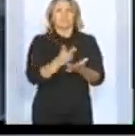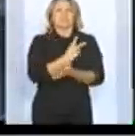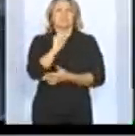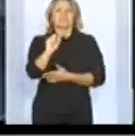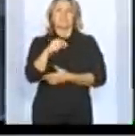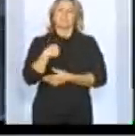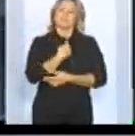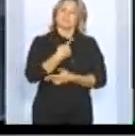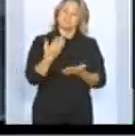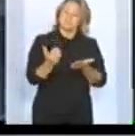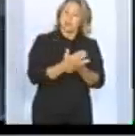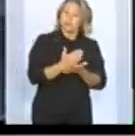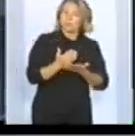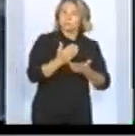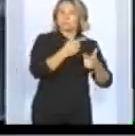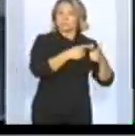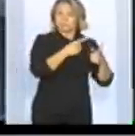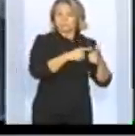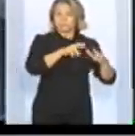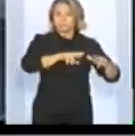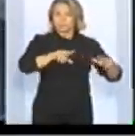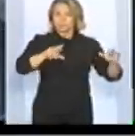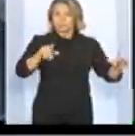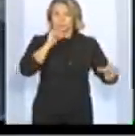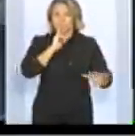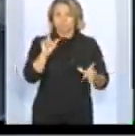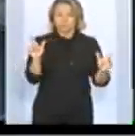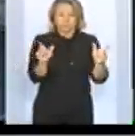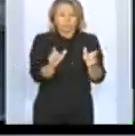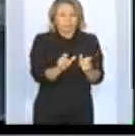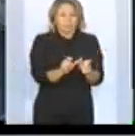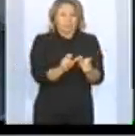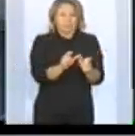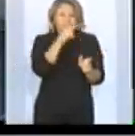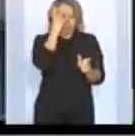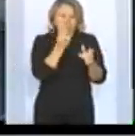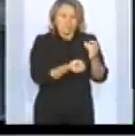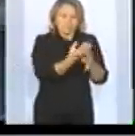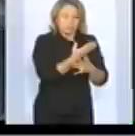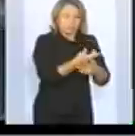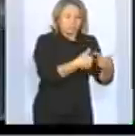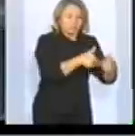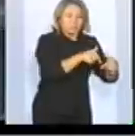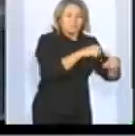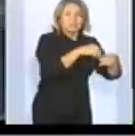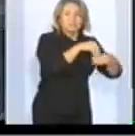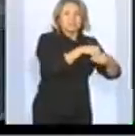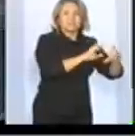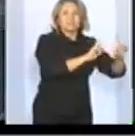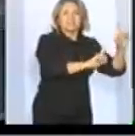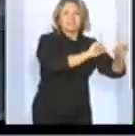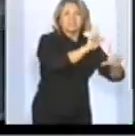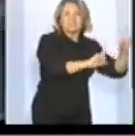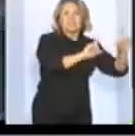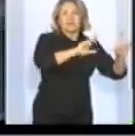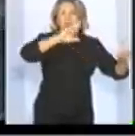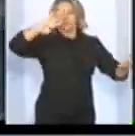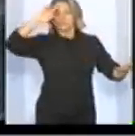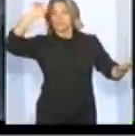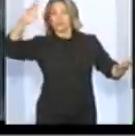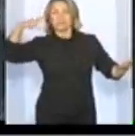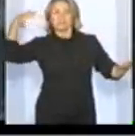temos algumas situações. Um pequeno operador local, normalmente o dono da rádio ou o